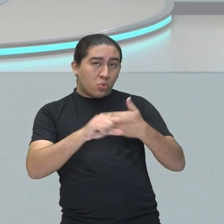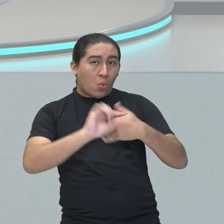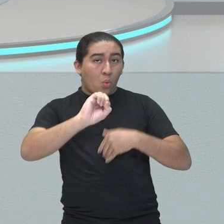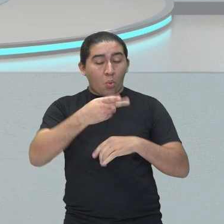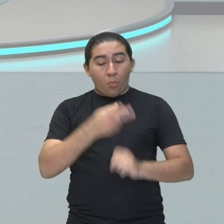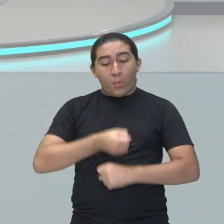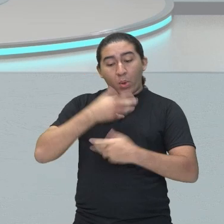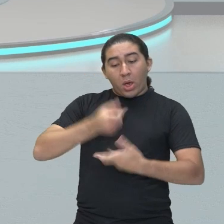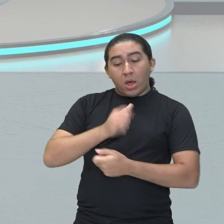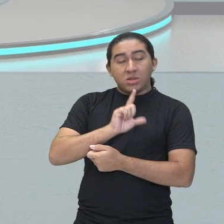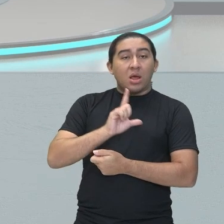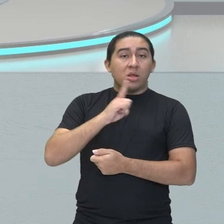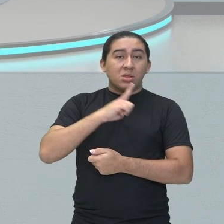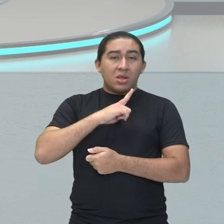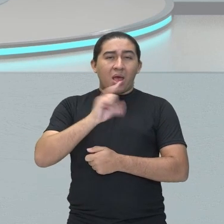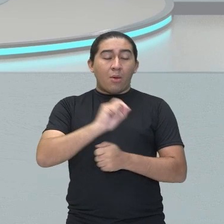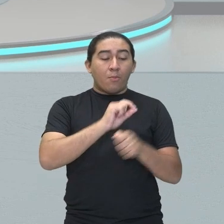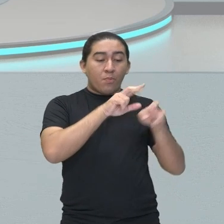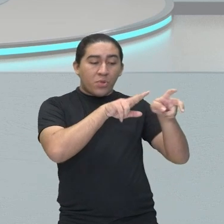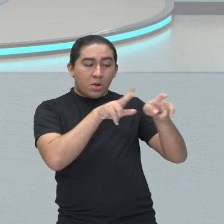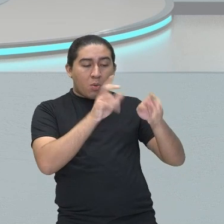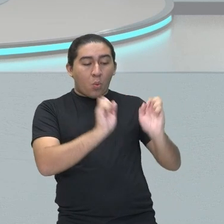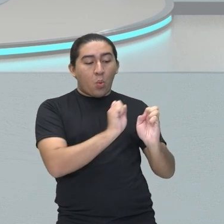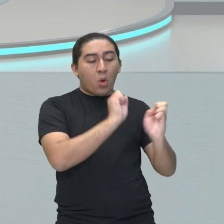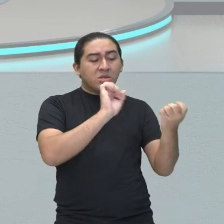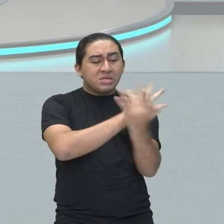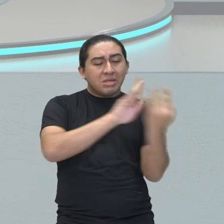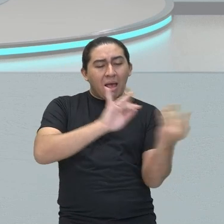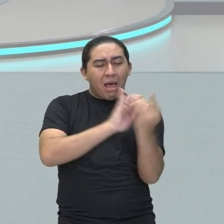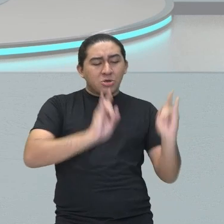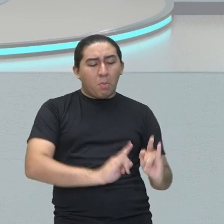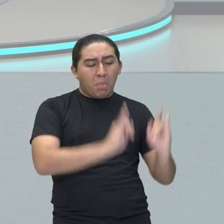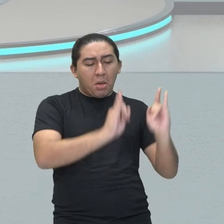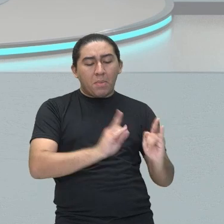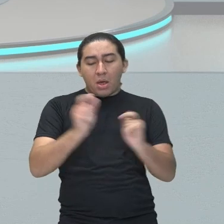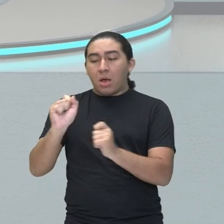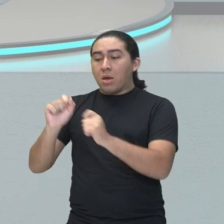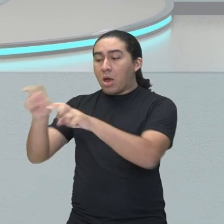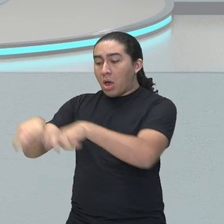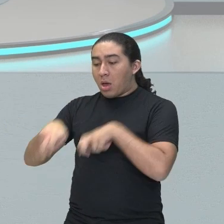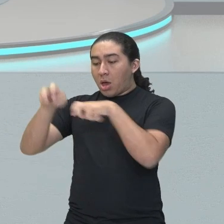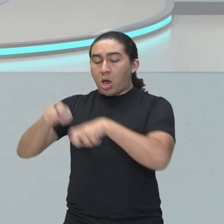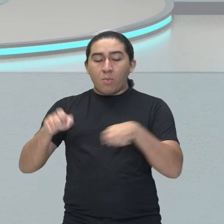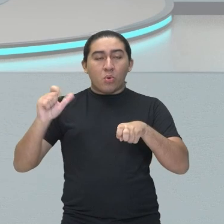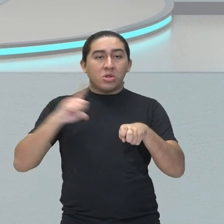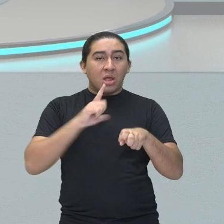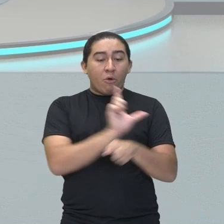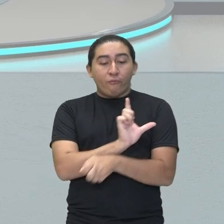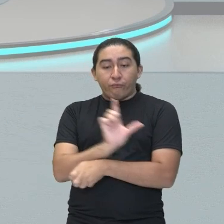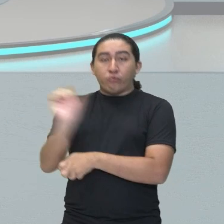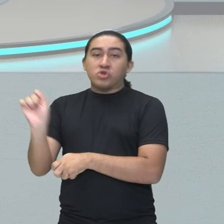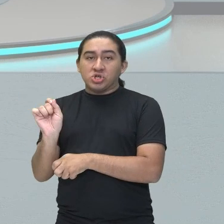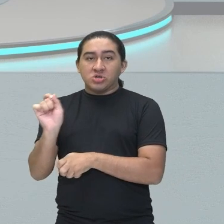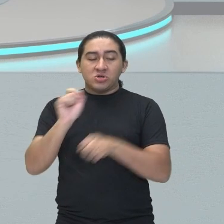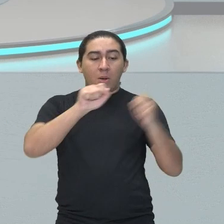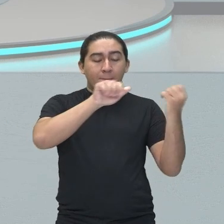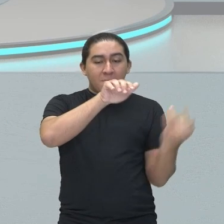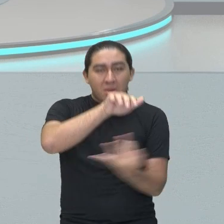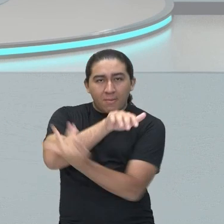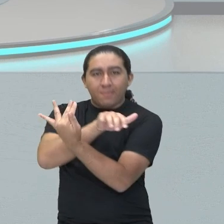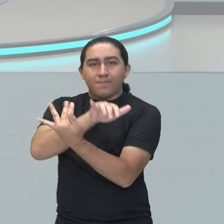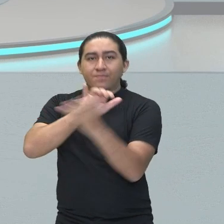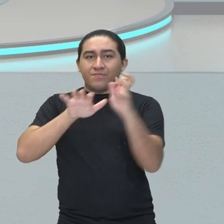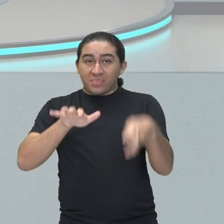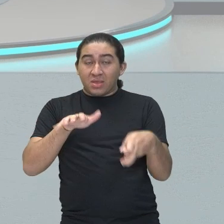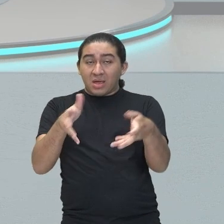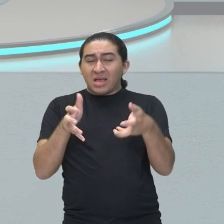cidade e ir para o campo. Eles queriam uma vida tranquila, calma, em harmonia com a natureza. Ok? Continuando, vamos